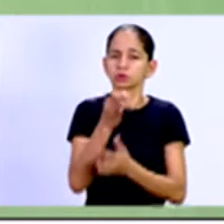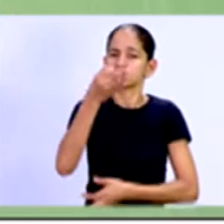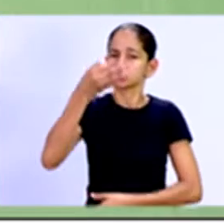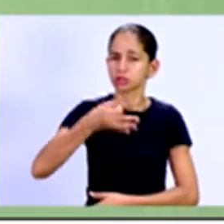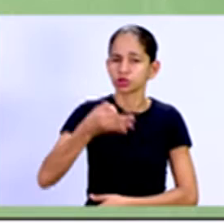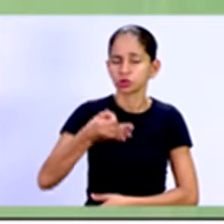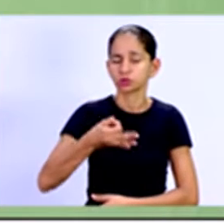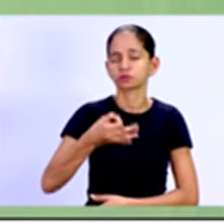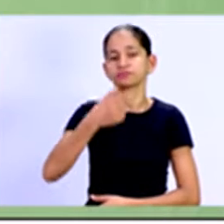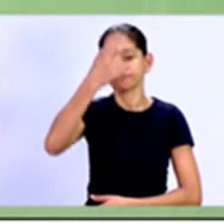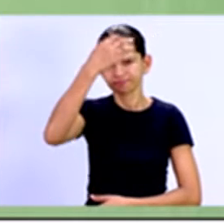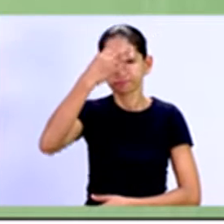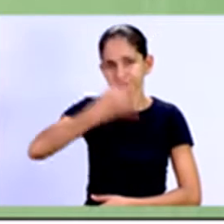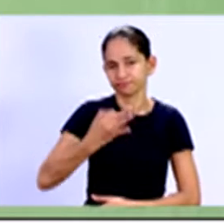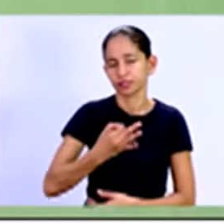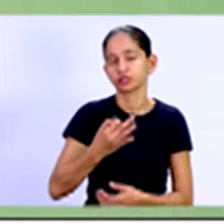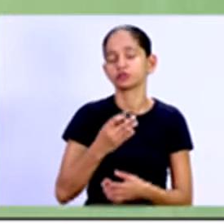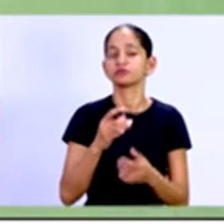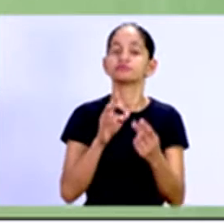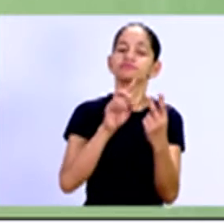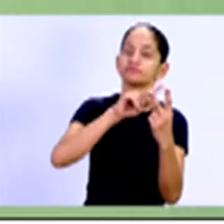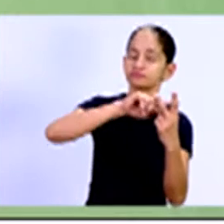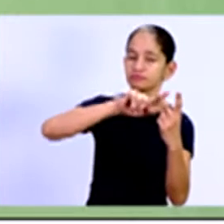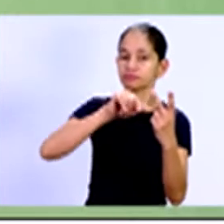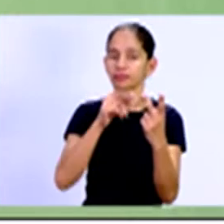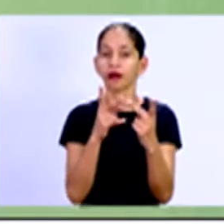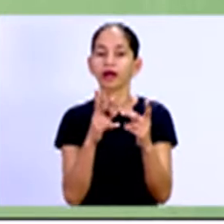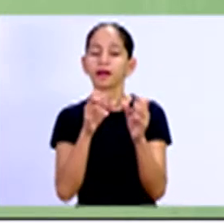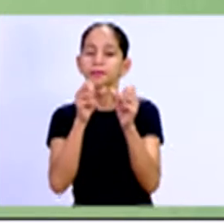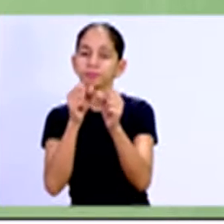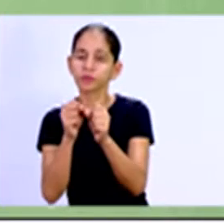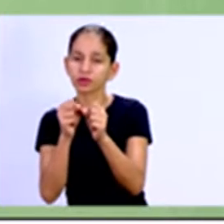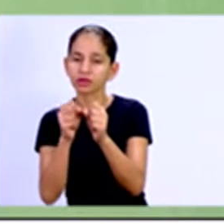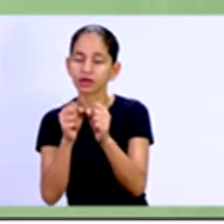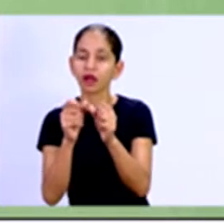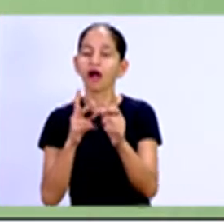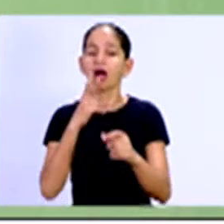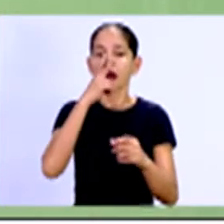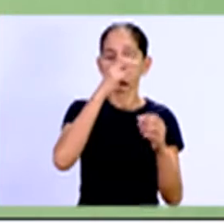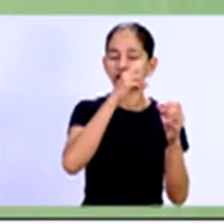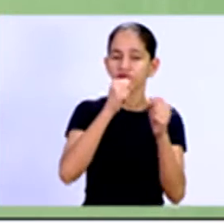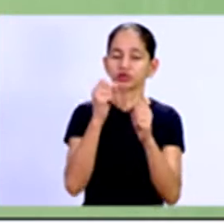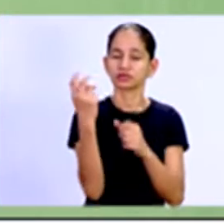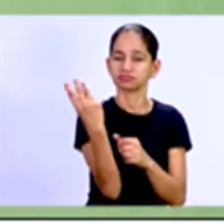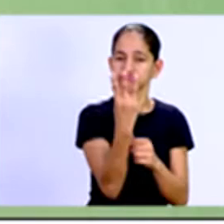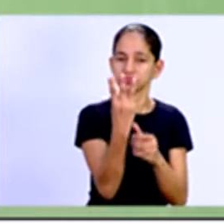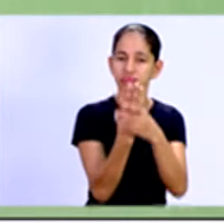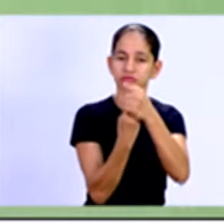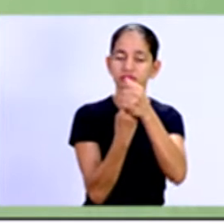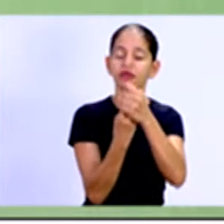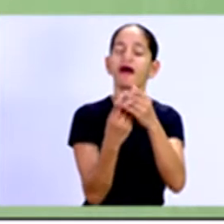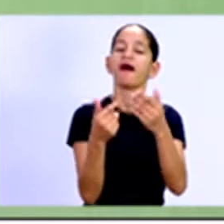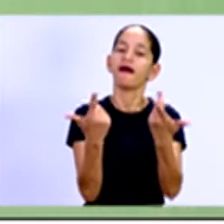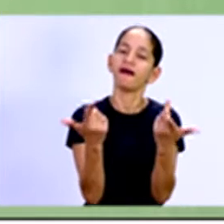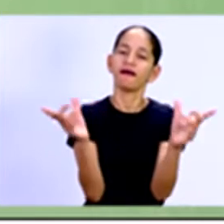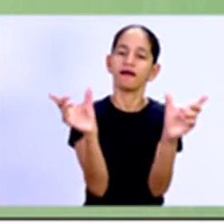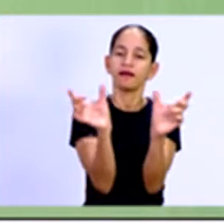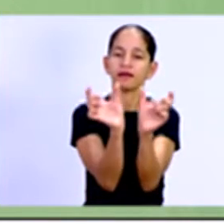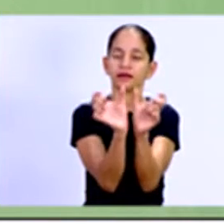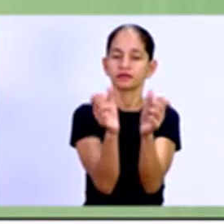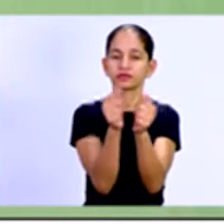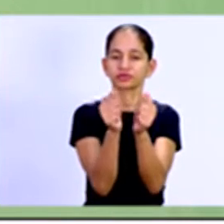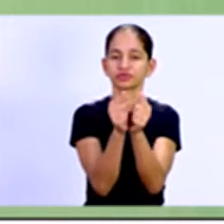né? Virtus, poder, força e capacidade. Então, se a gente junta essa palavra, nós temos o quê? A junção